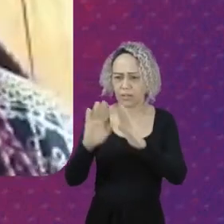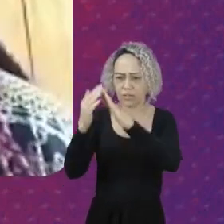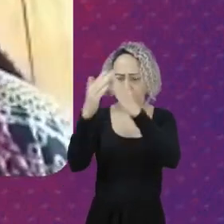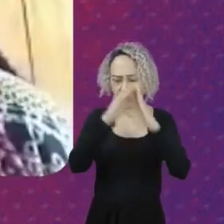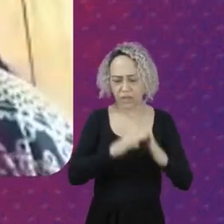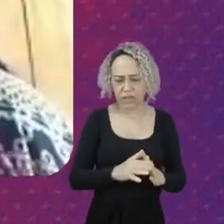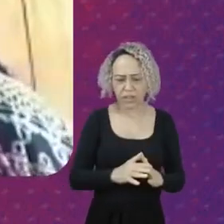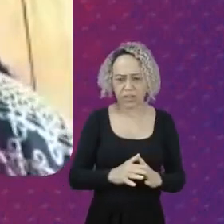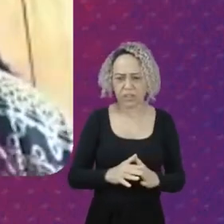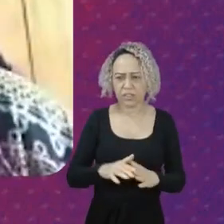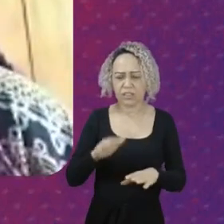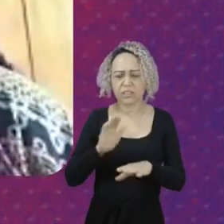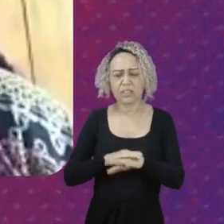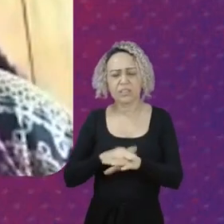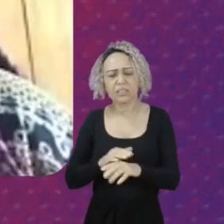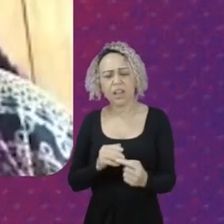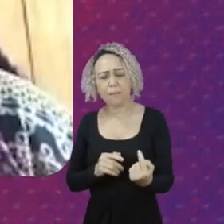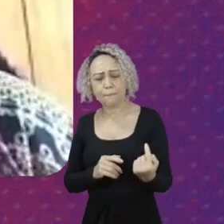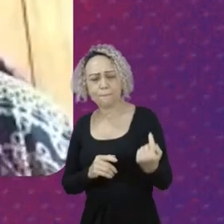de